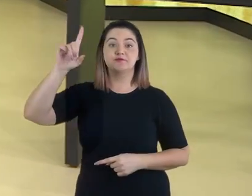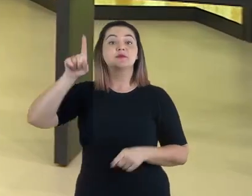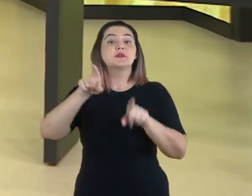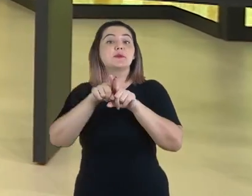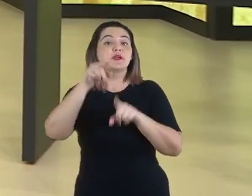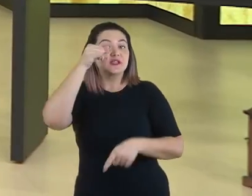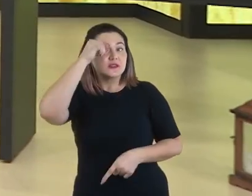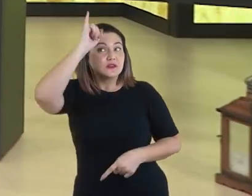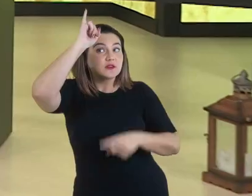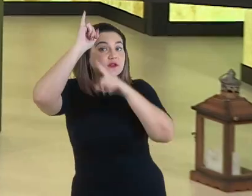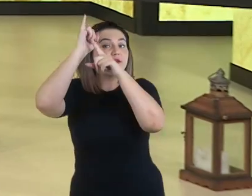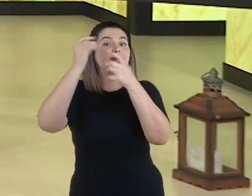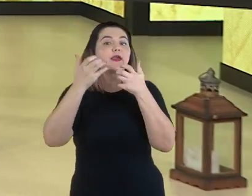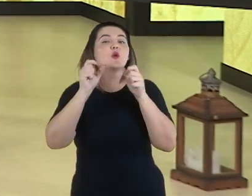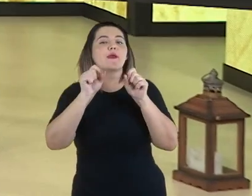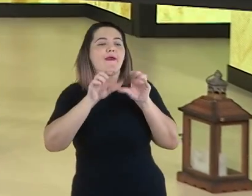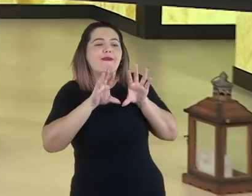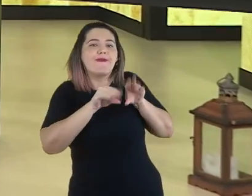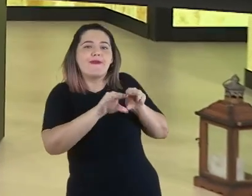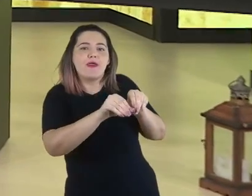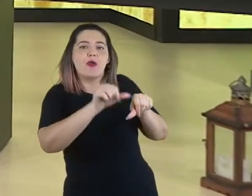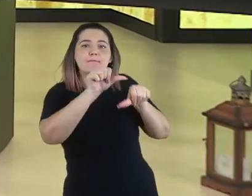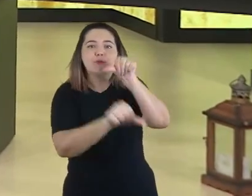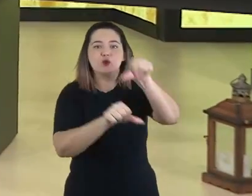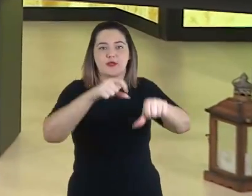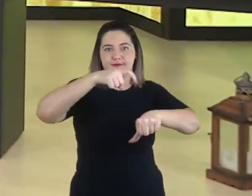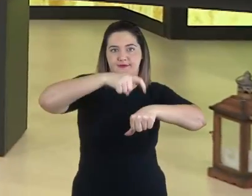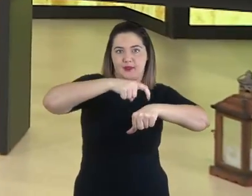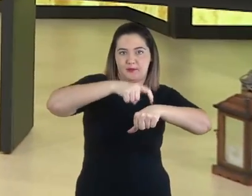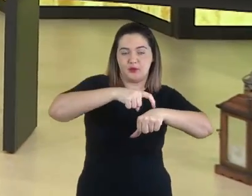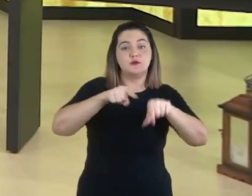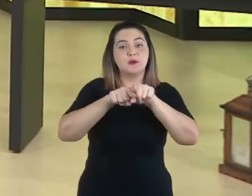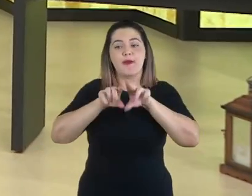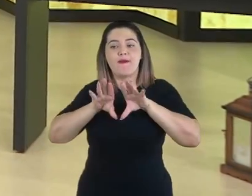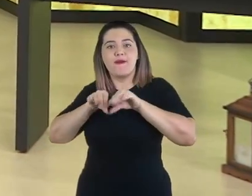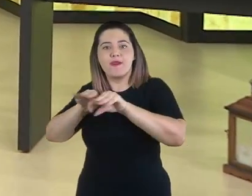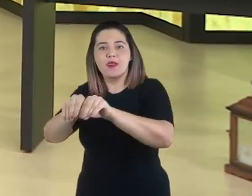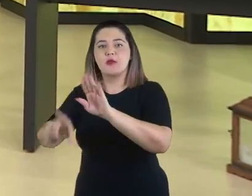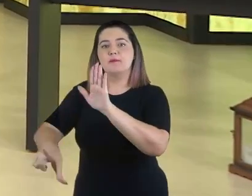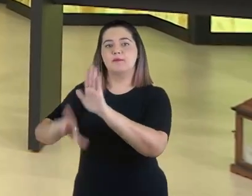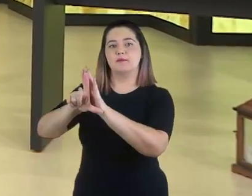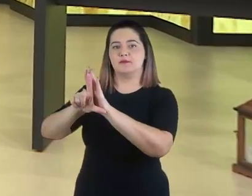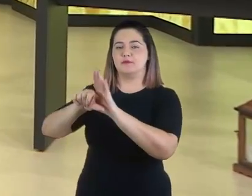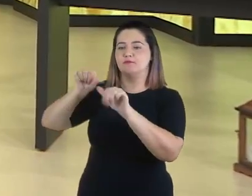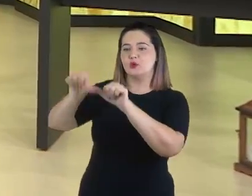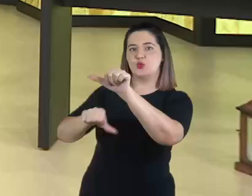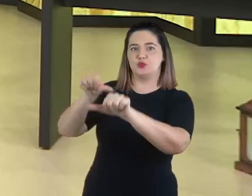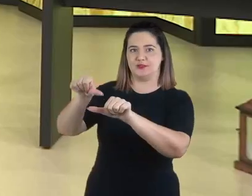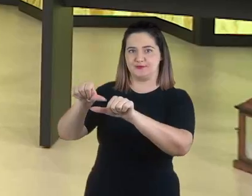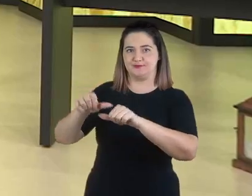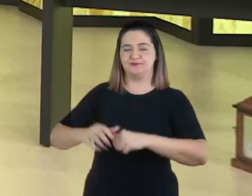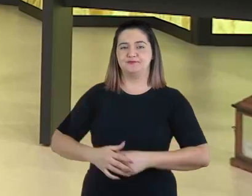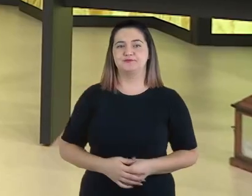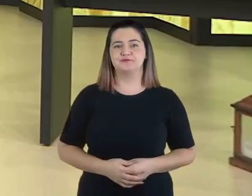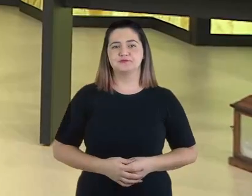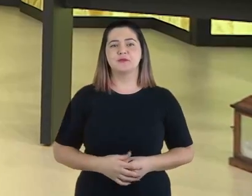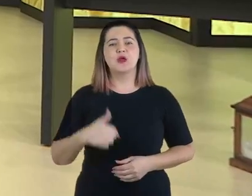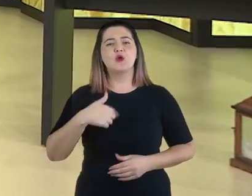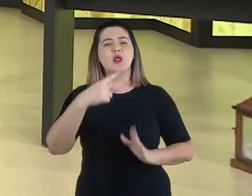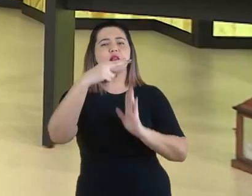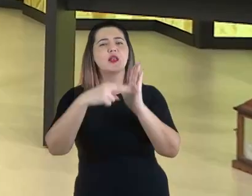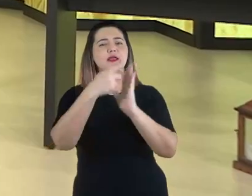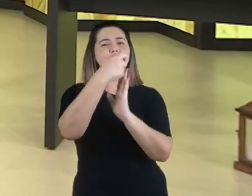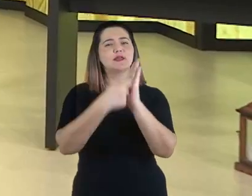lei. Vamos ler na Bíblia. Mas eu quero ler esse texto com você de uma maneira um pouco diferente, porque eu vou destacar algumas palavras